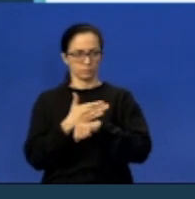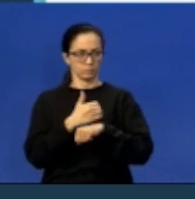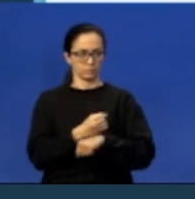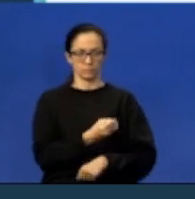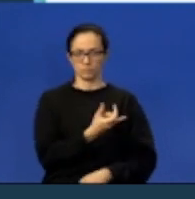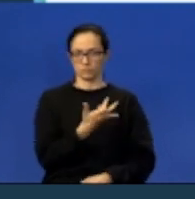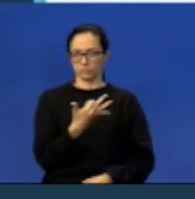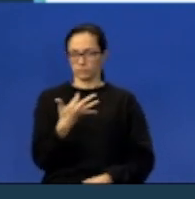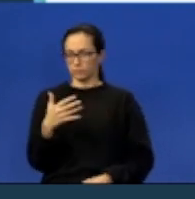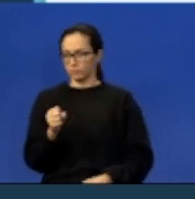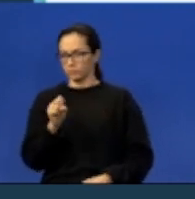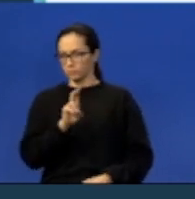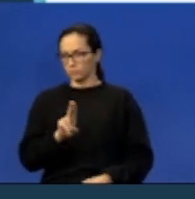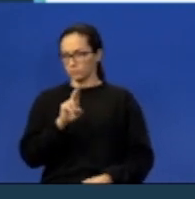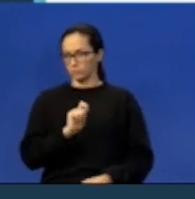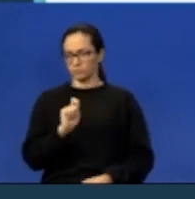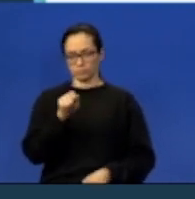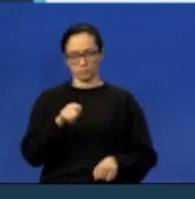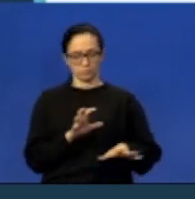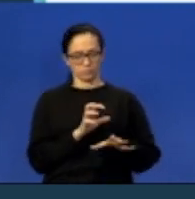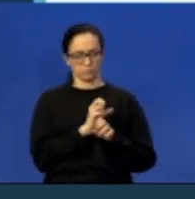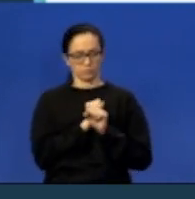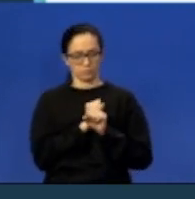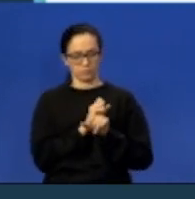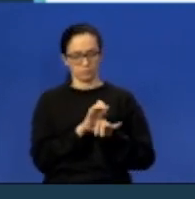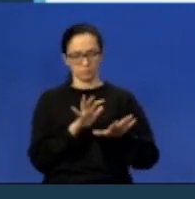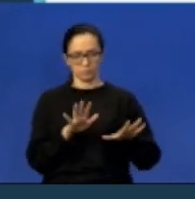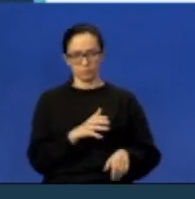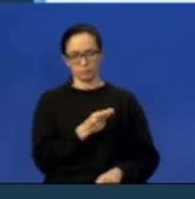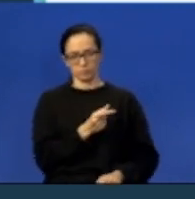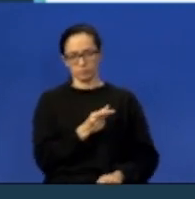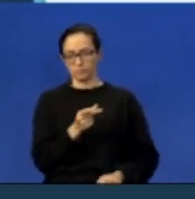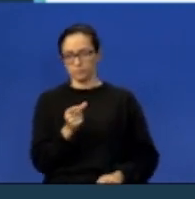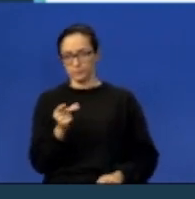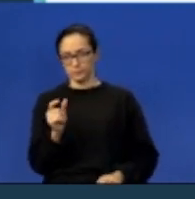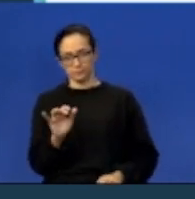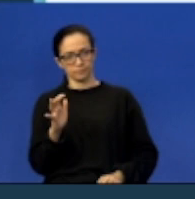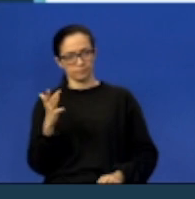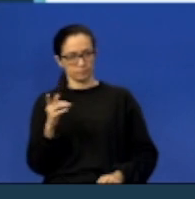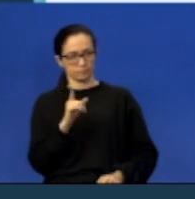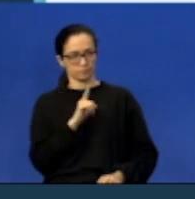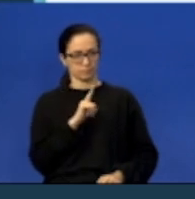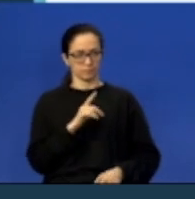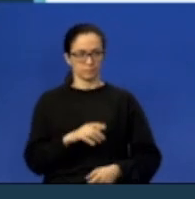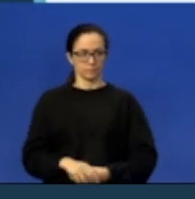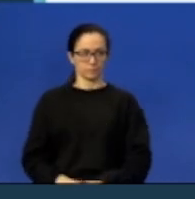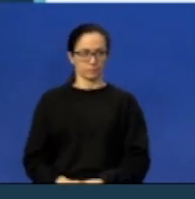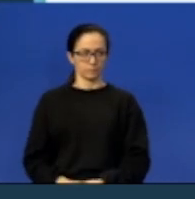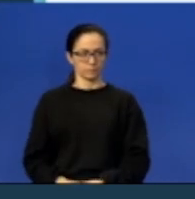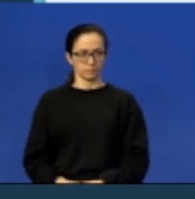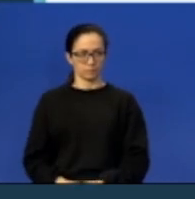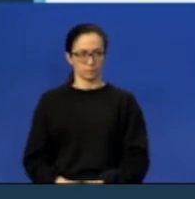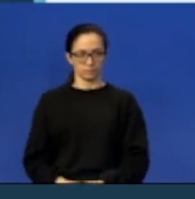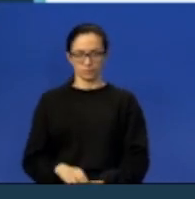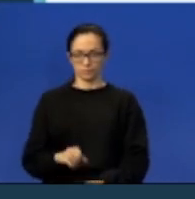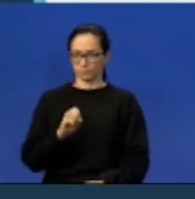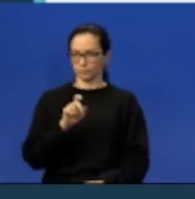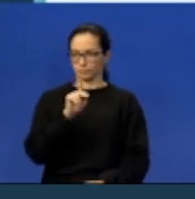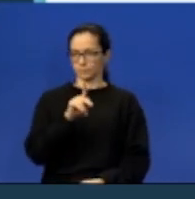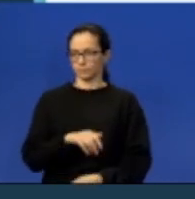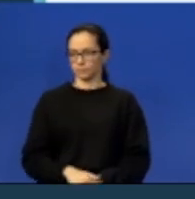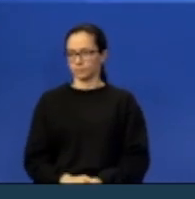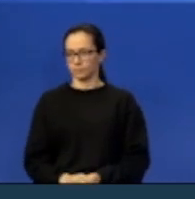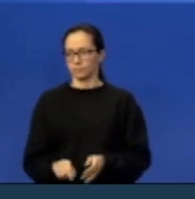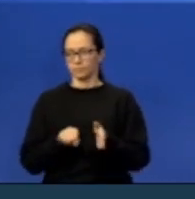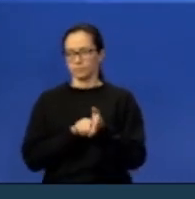a atividade, né, de contração e relaxamento ela pode durar. E isso pode estar relacionado com algumas doenças. Passando agora para a